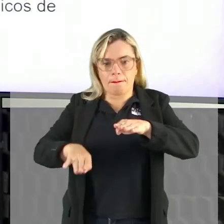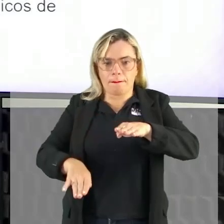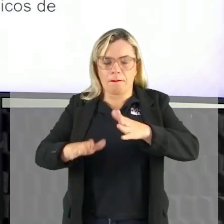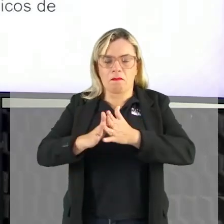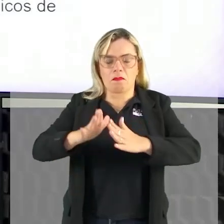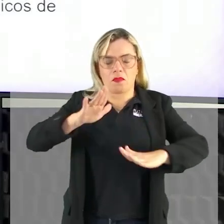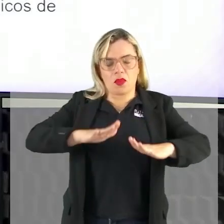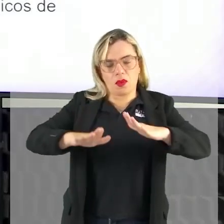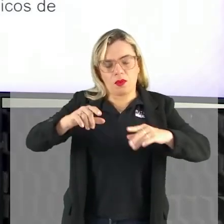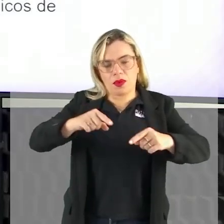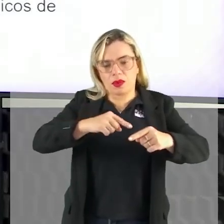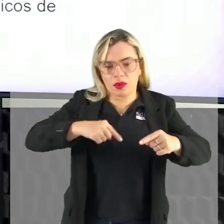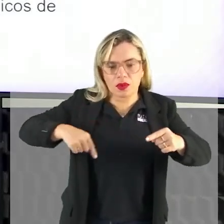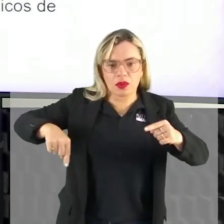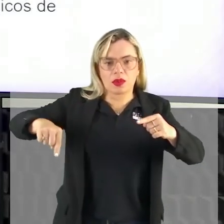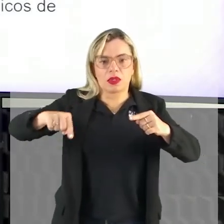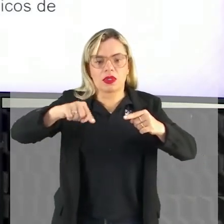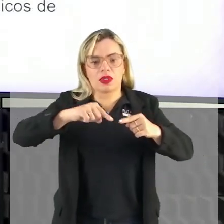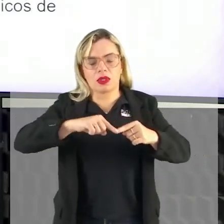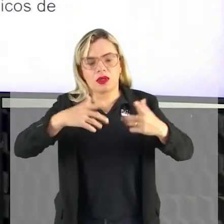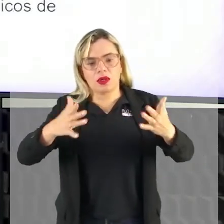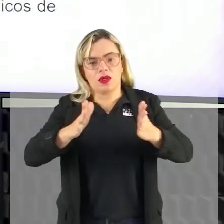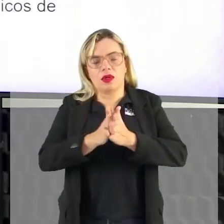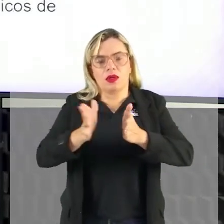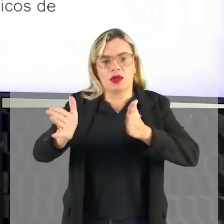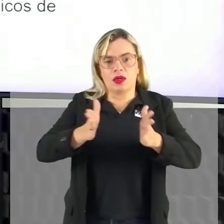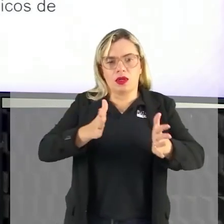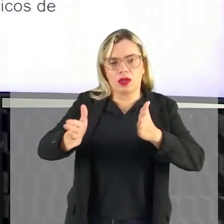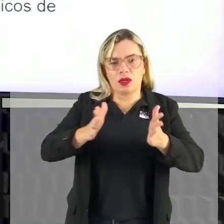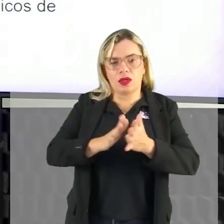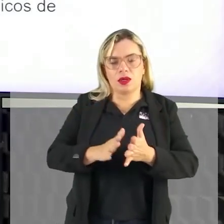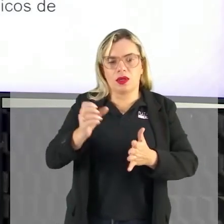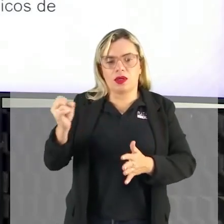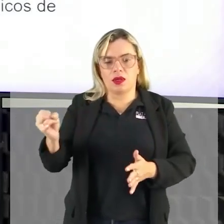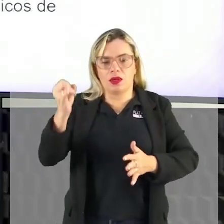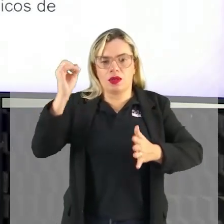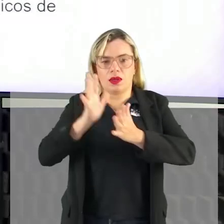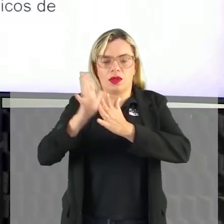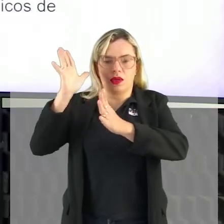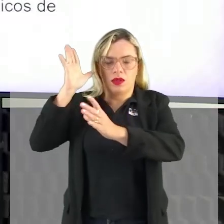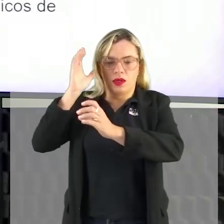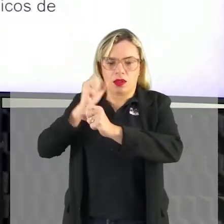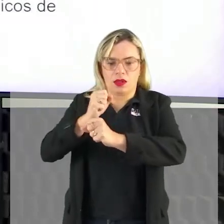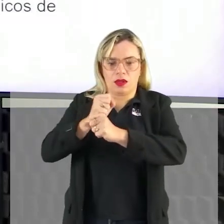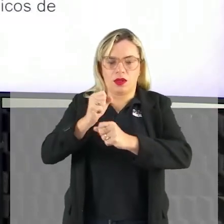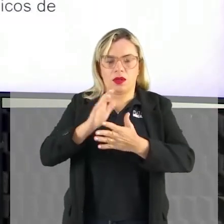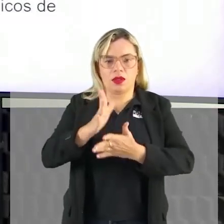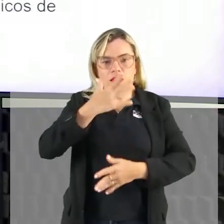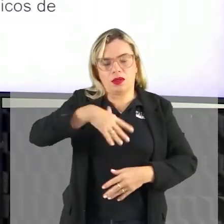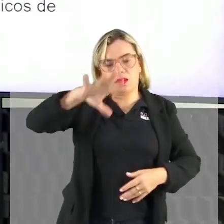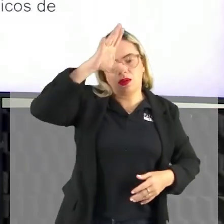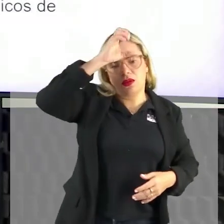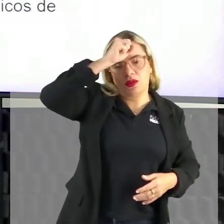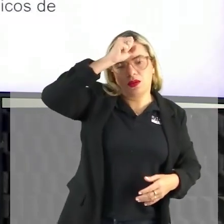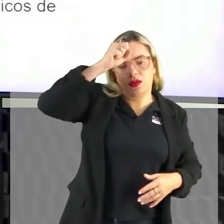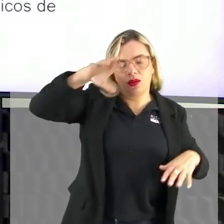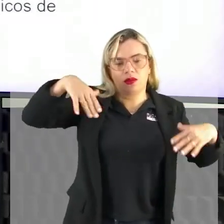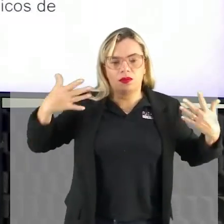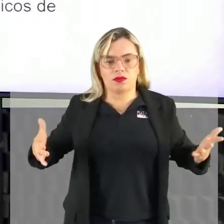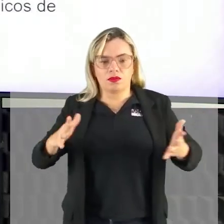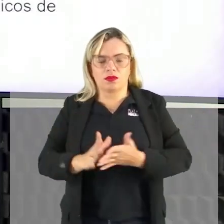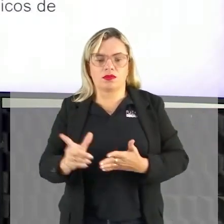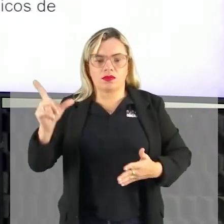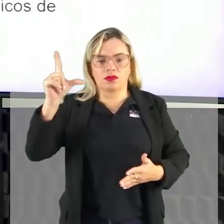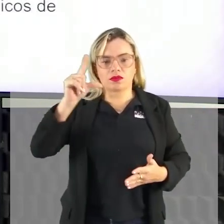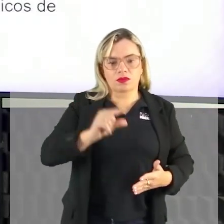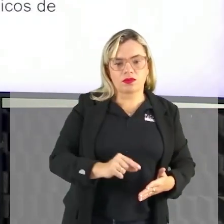ciclo, né? Por isso que eu digo para vocês que é importante dar uma reforçada nesse conhecimento, tá? Então, a